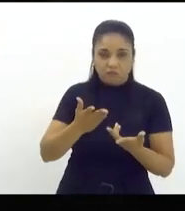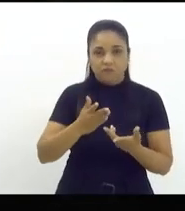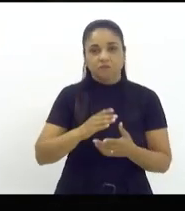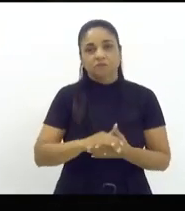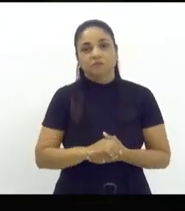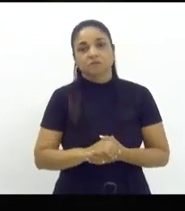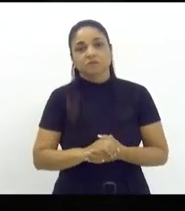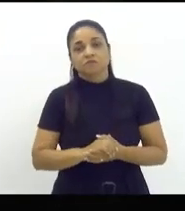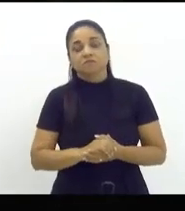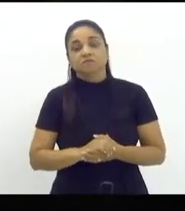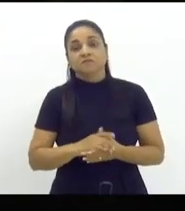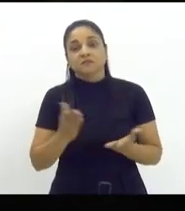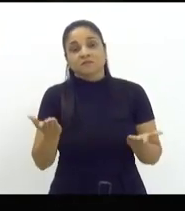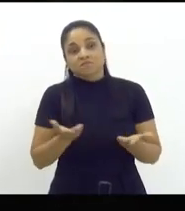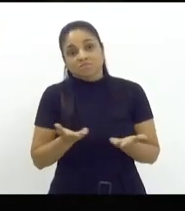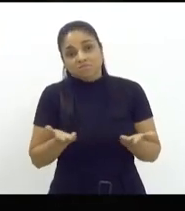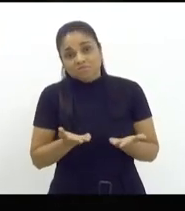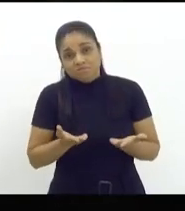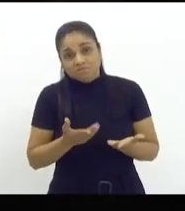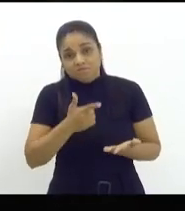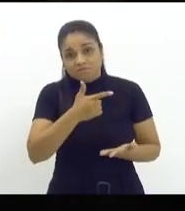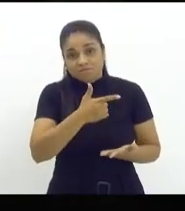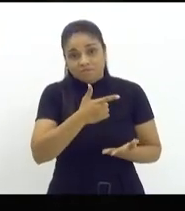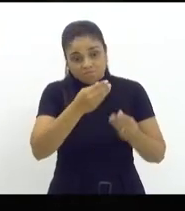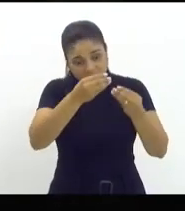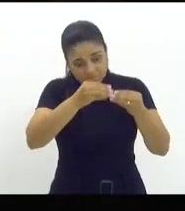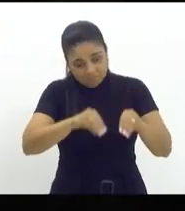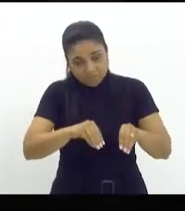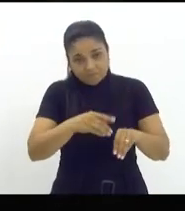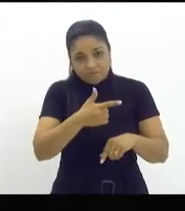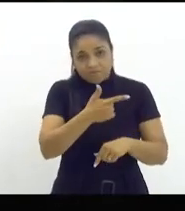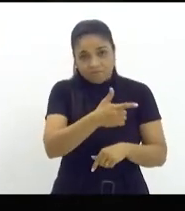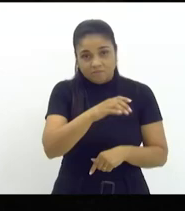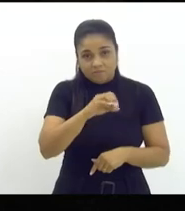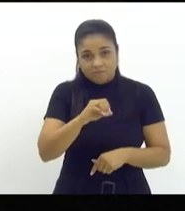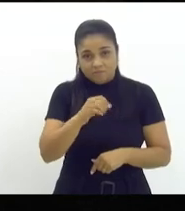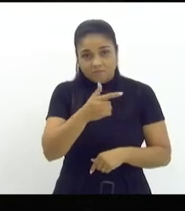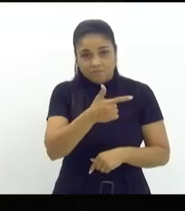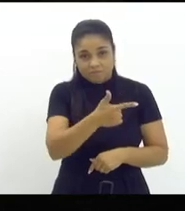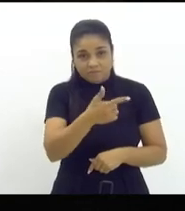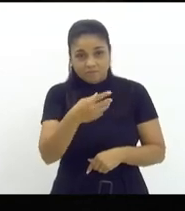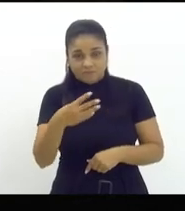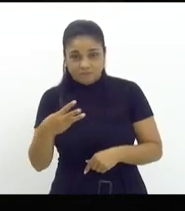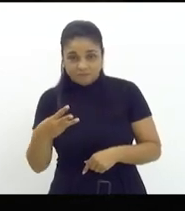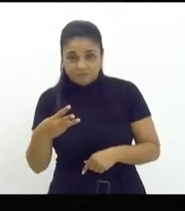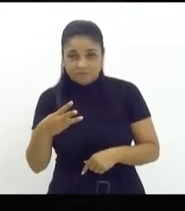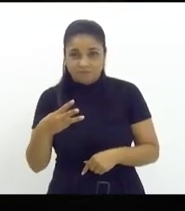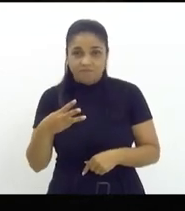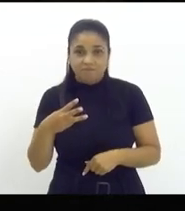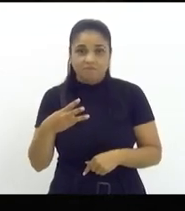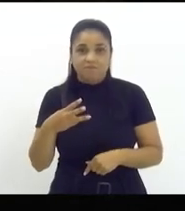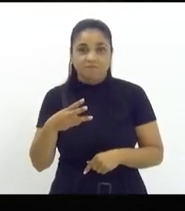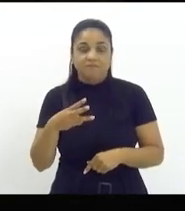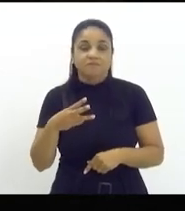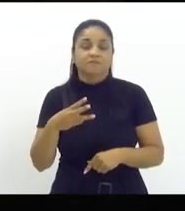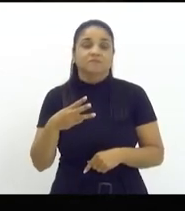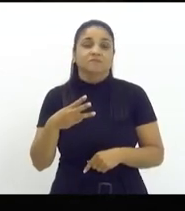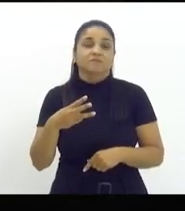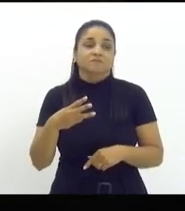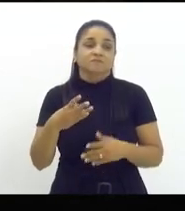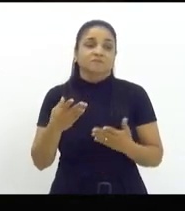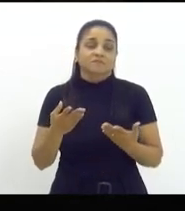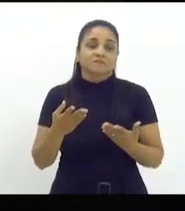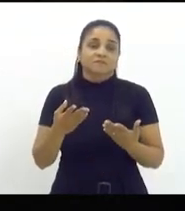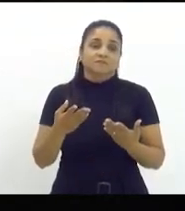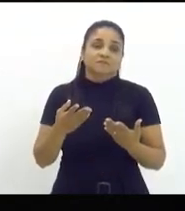fecha o efeito e o prejuízo aconteceu já no final de 22